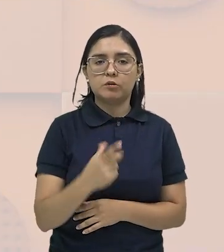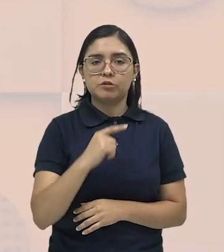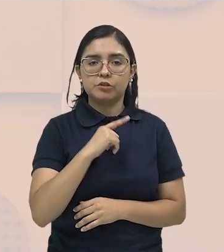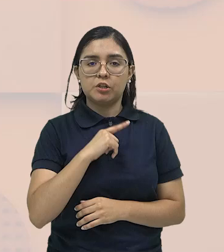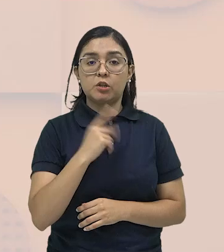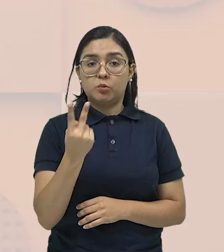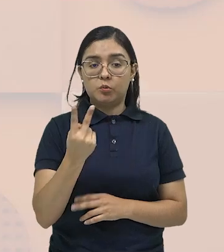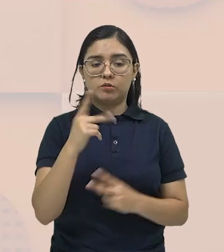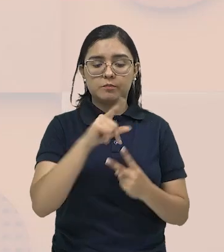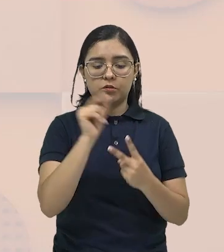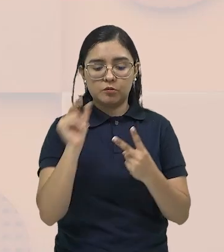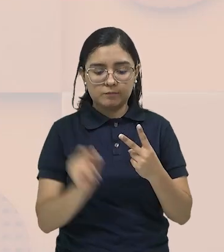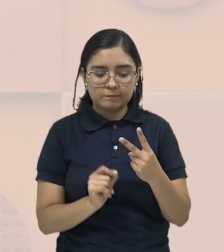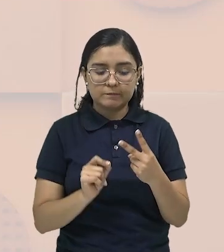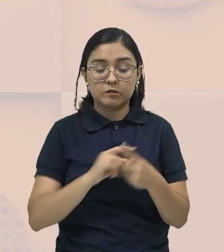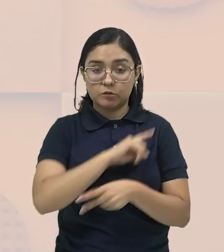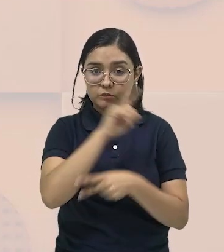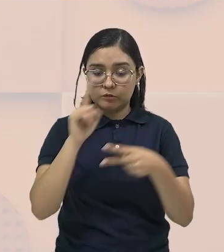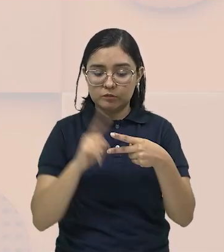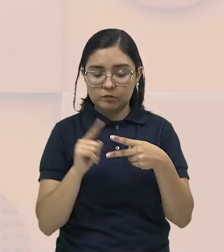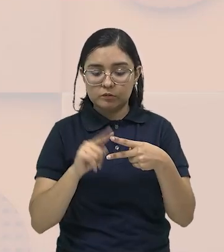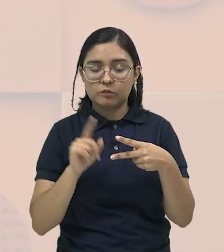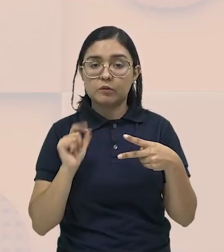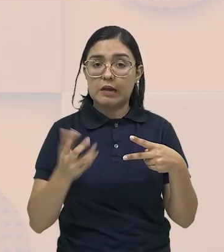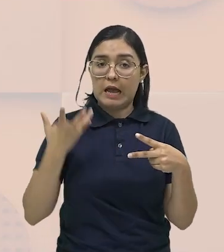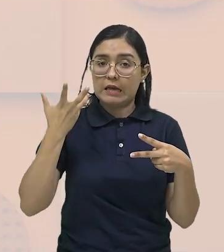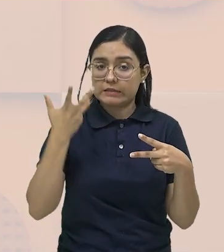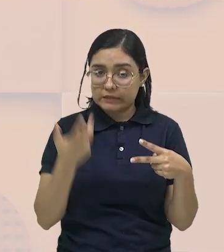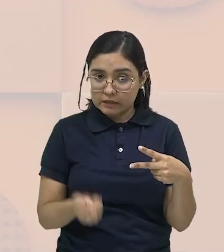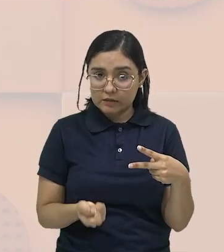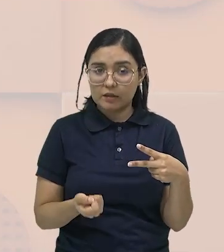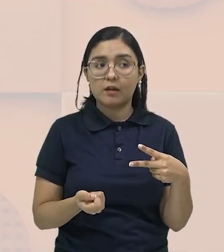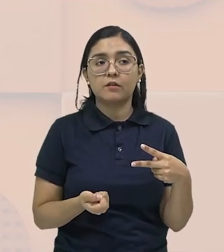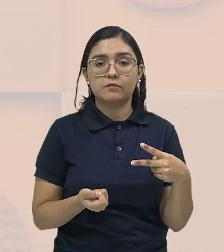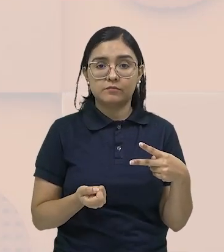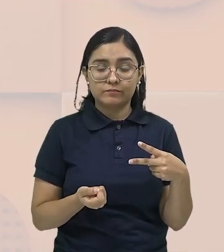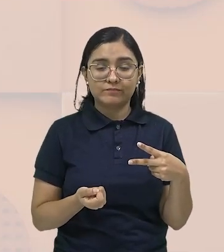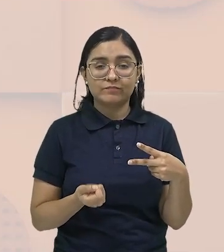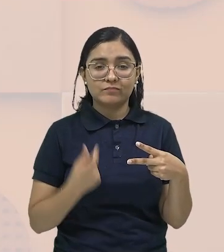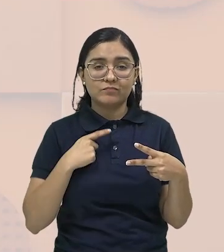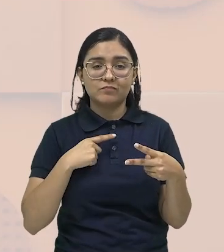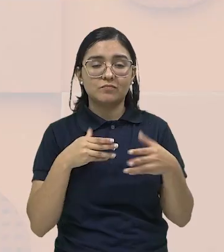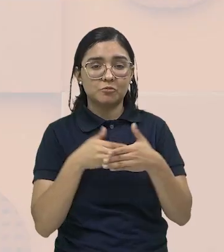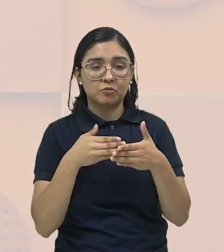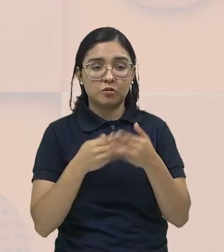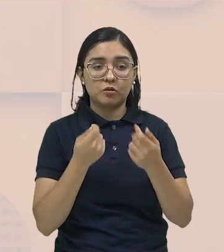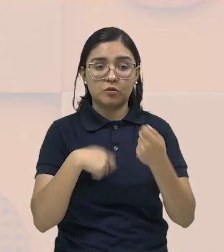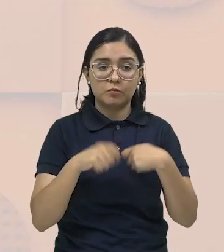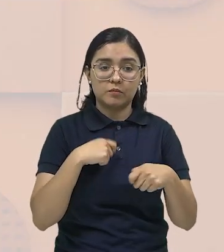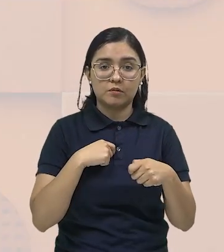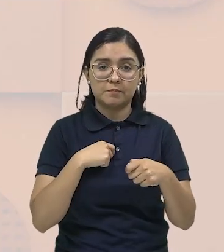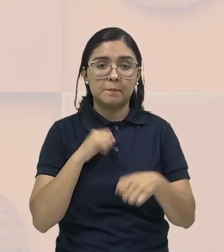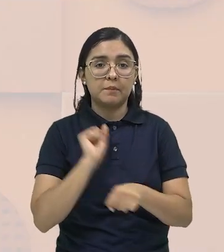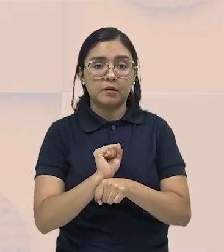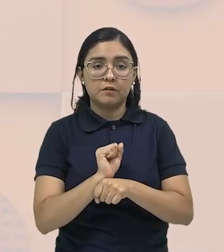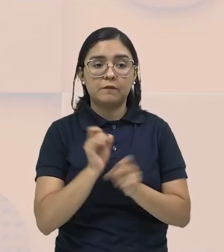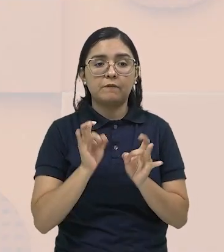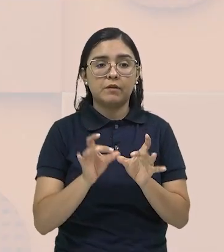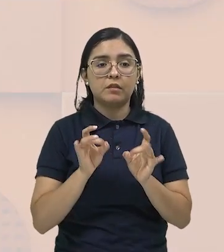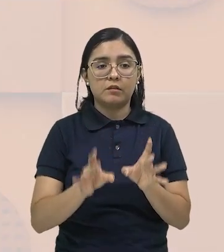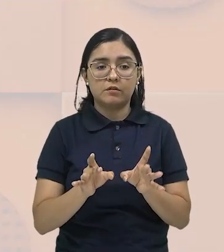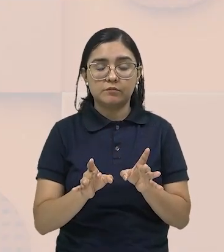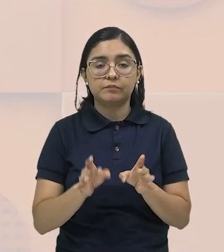duas opções, né? Ou eles acatavam o bloqueio continental e dessa forma se indispunham com seu grande